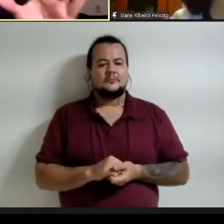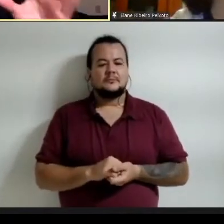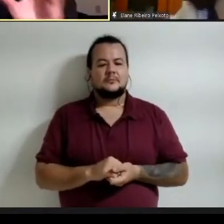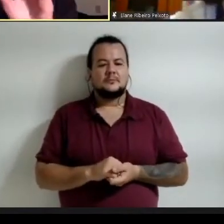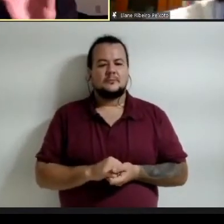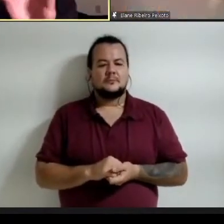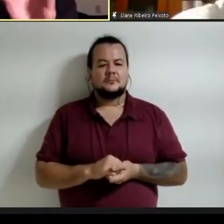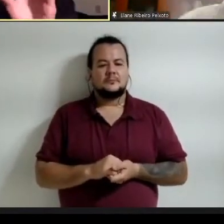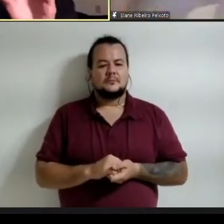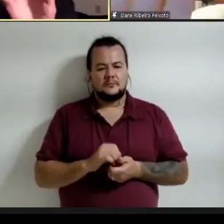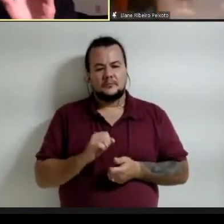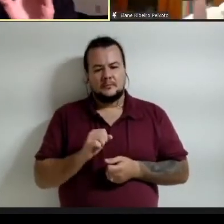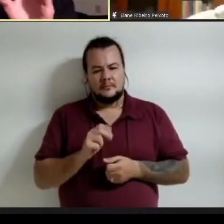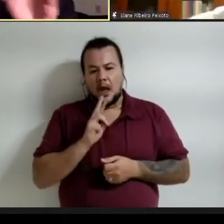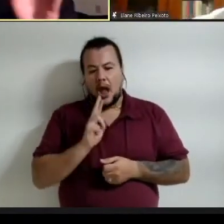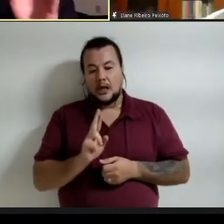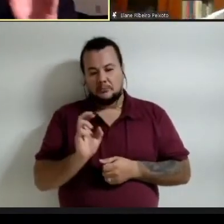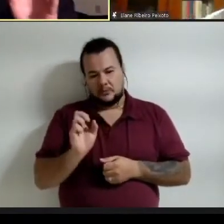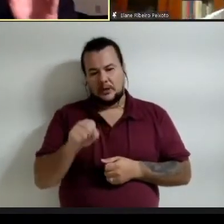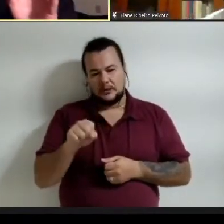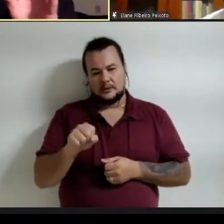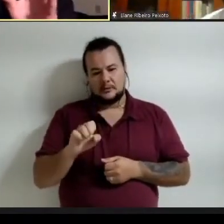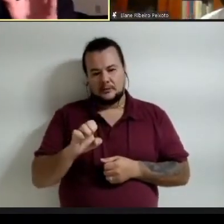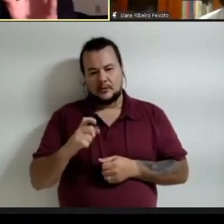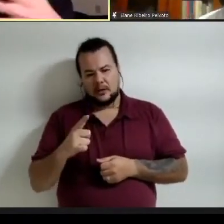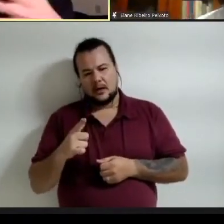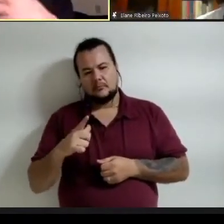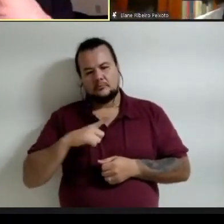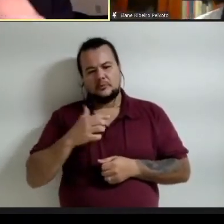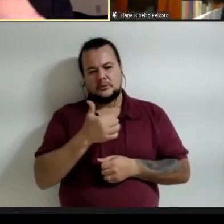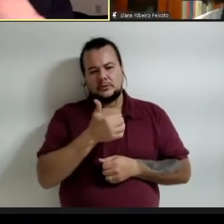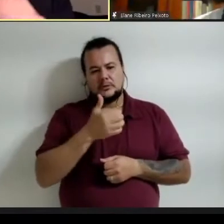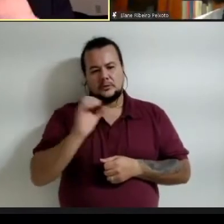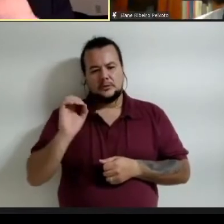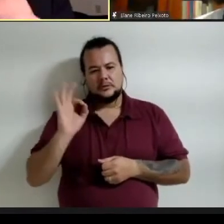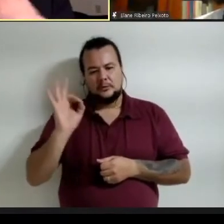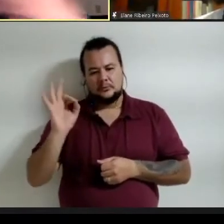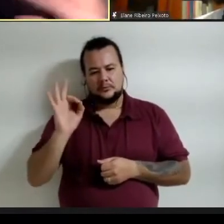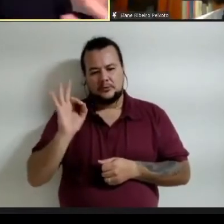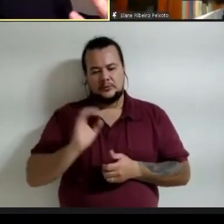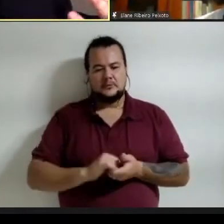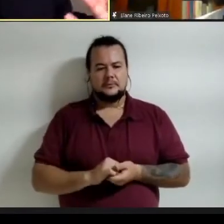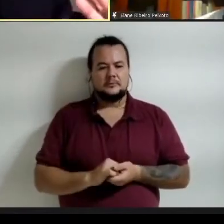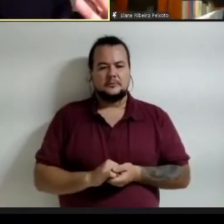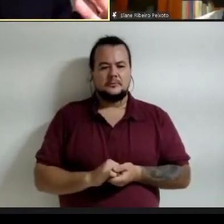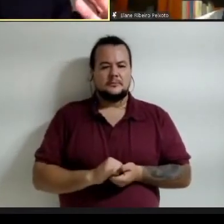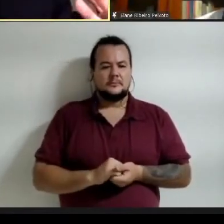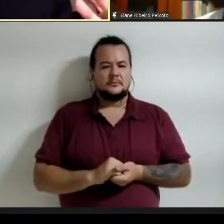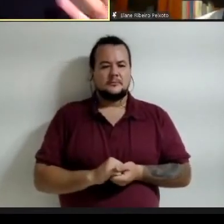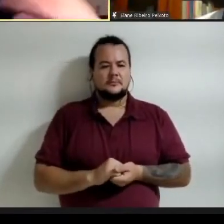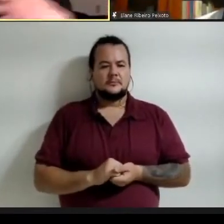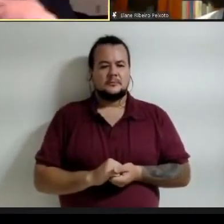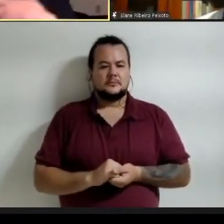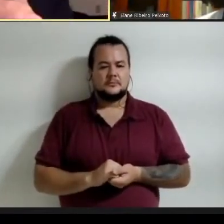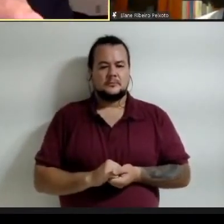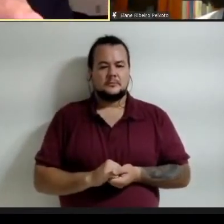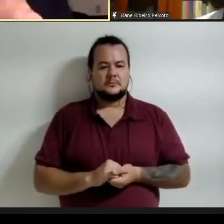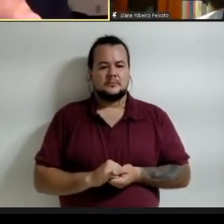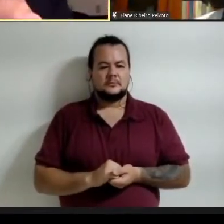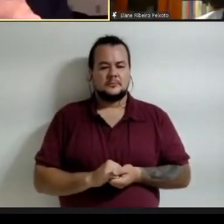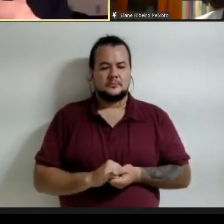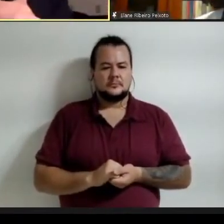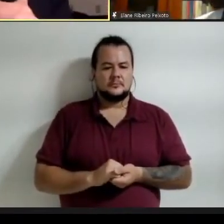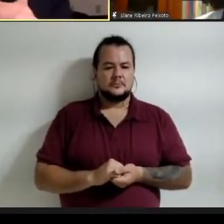Sim, a resposta é sim, cabe 100%. E isso, quando a gente... Se